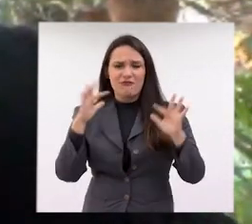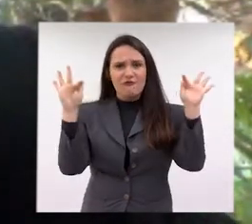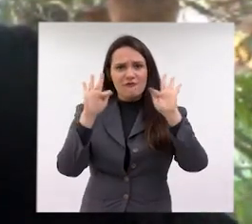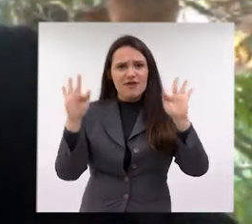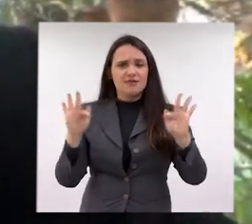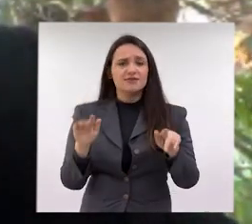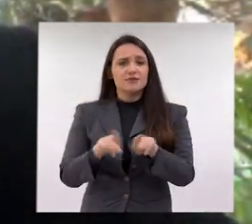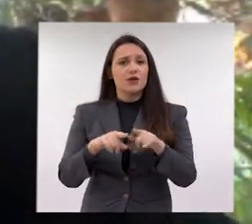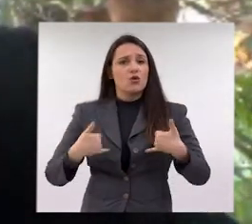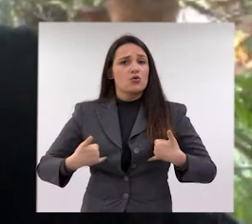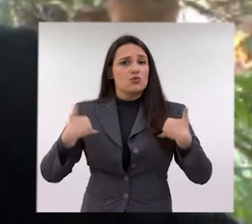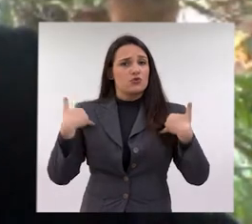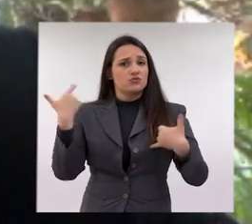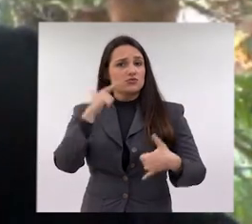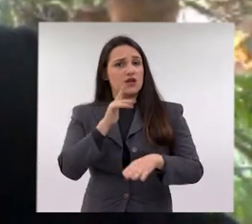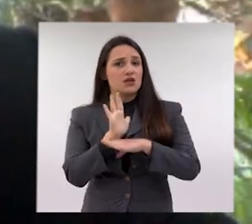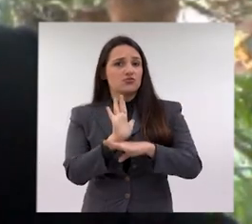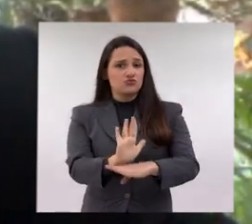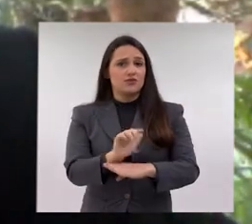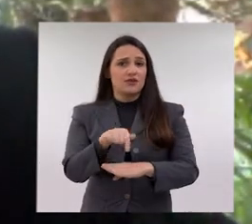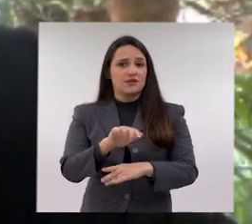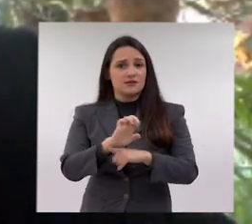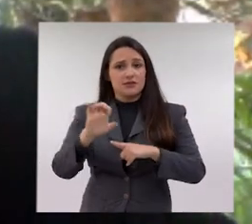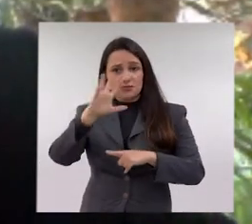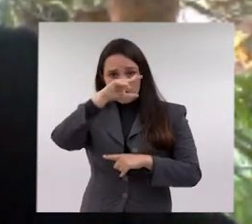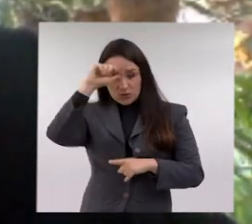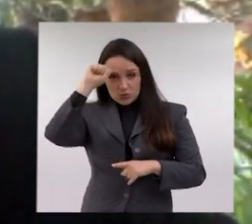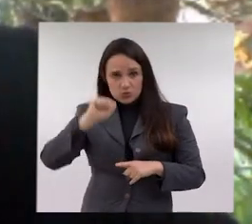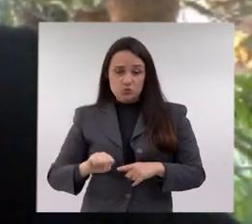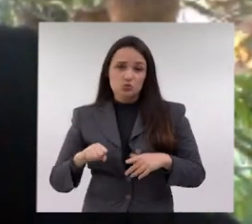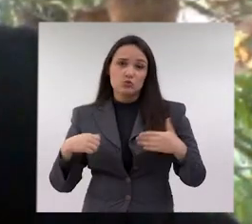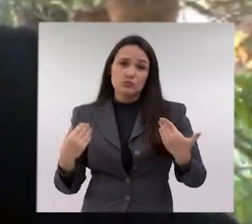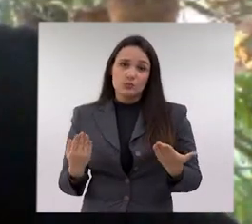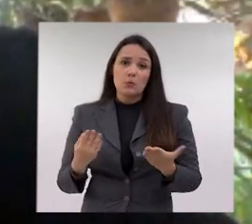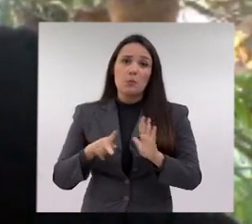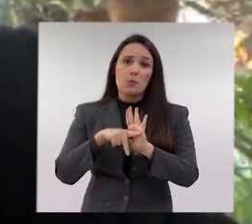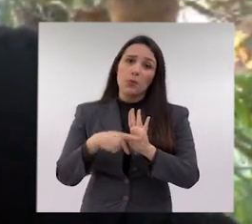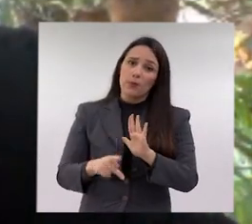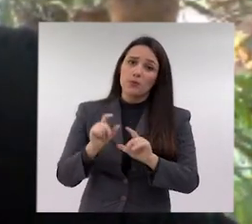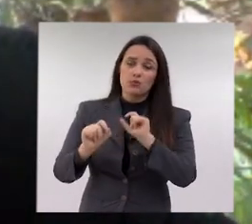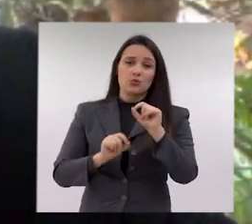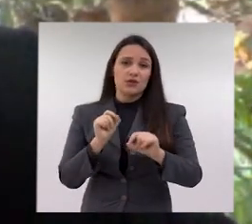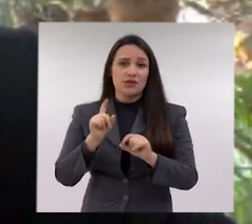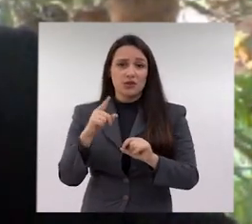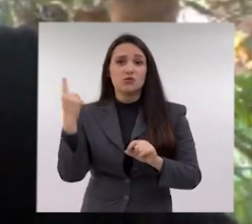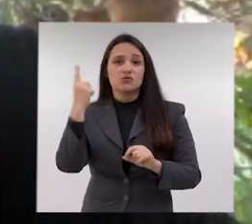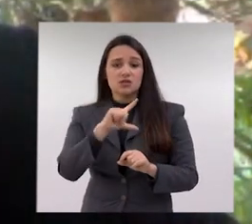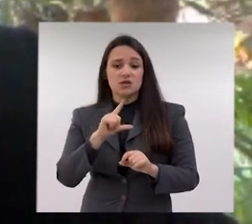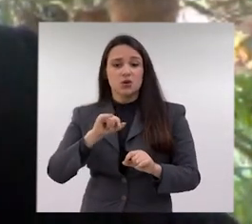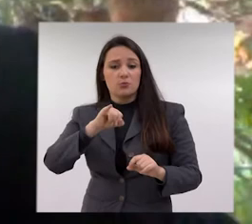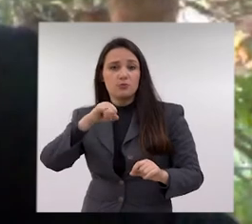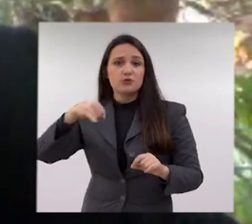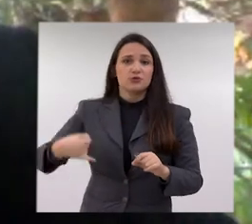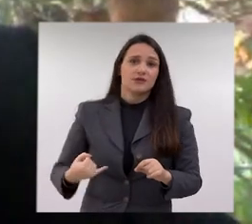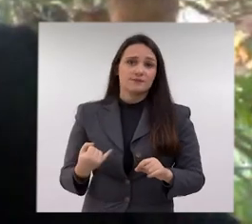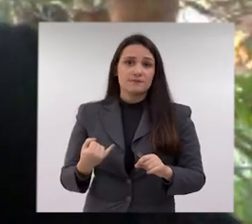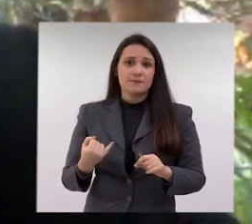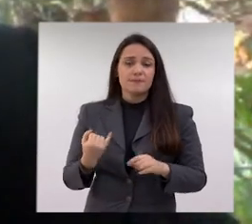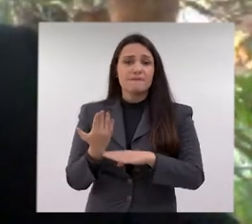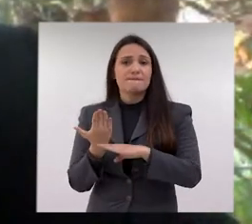feliz e orgulhoso de poder ajudar o nosso Mato Grosso do Sul em relação a dar